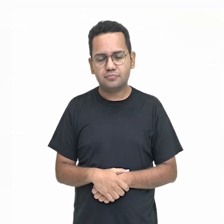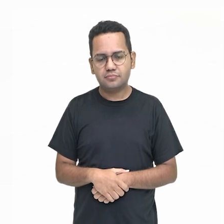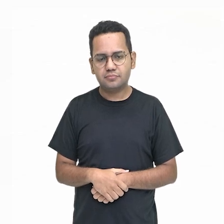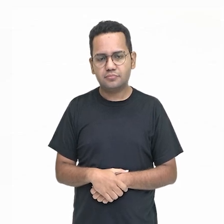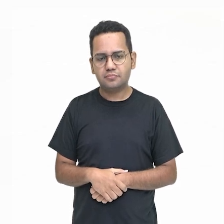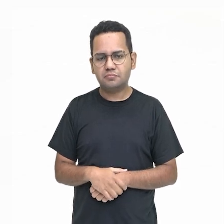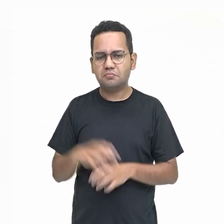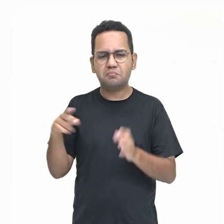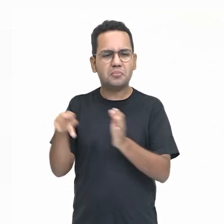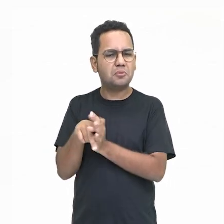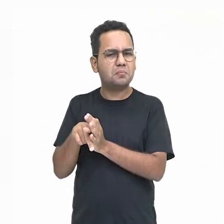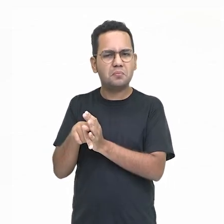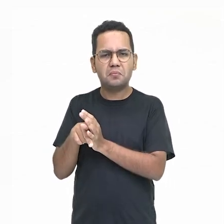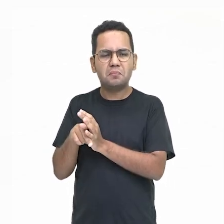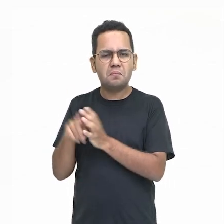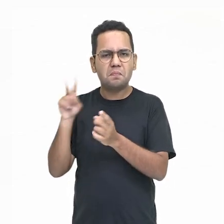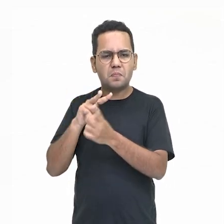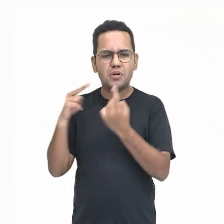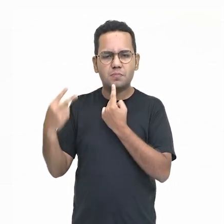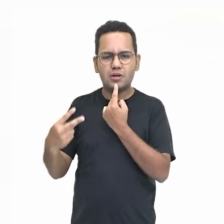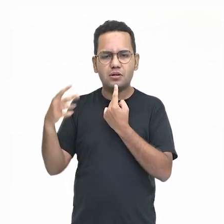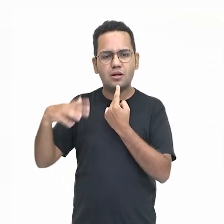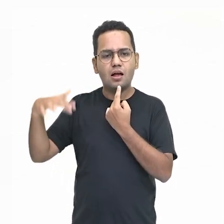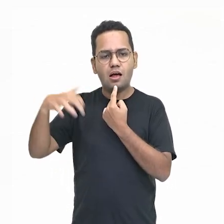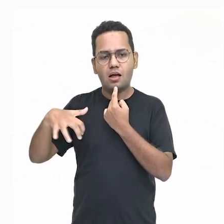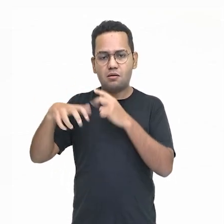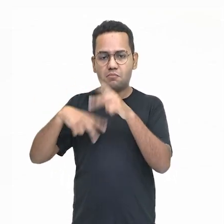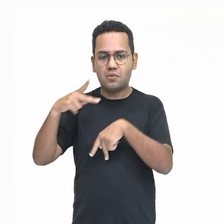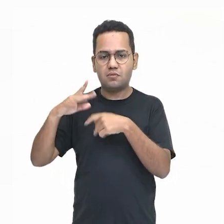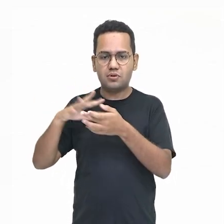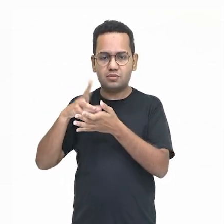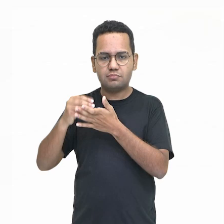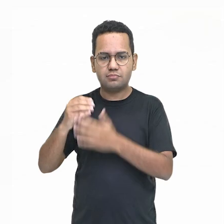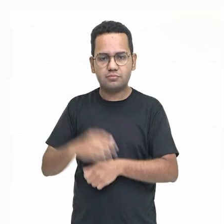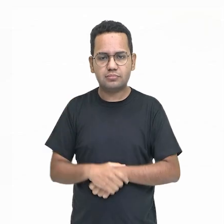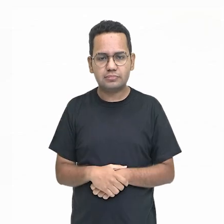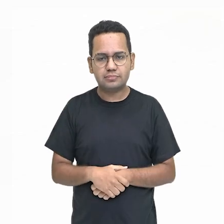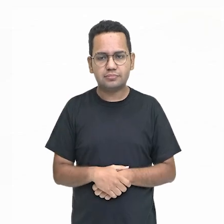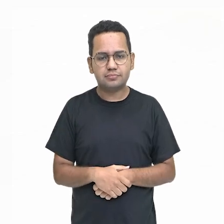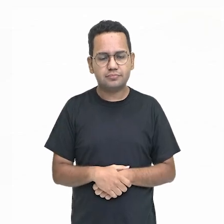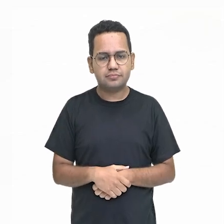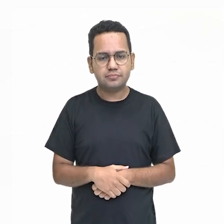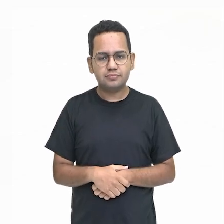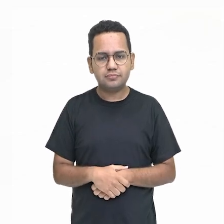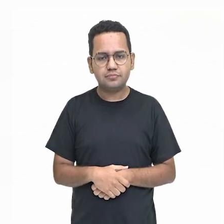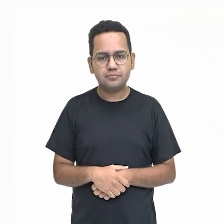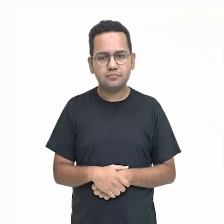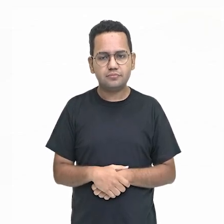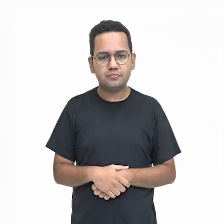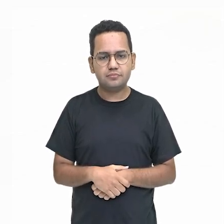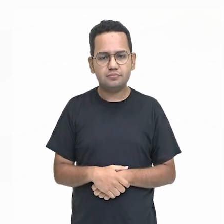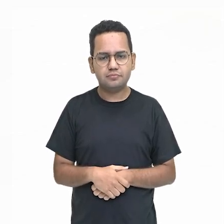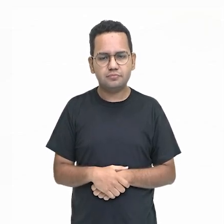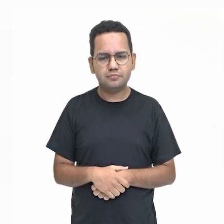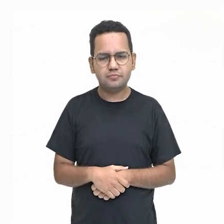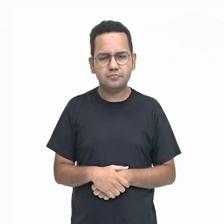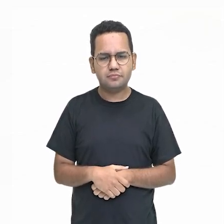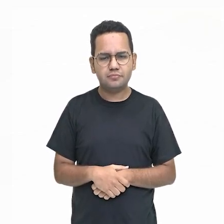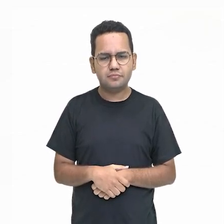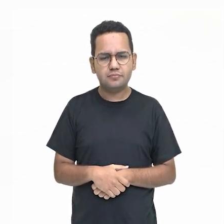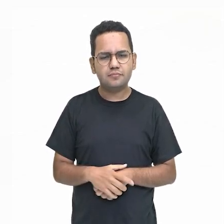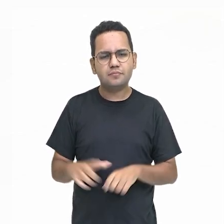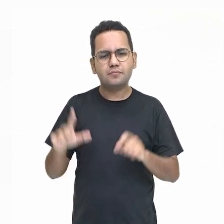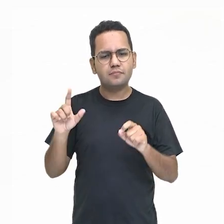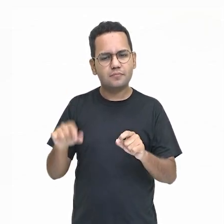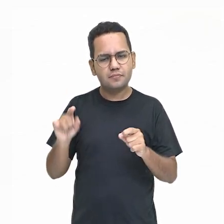dimensão religiosa com destaque para os povos da Amazônia como fortes indícios de que as religiões